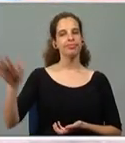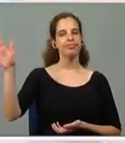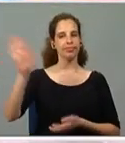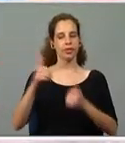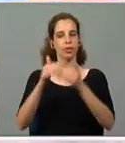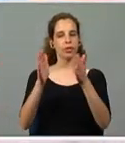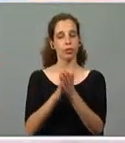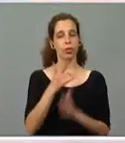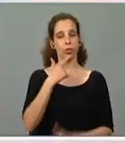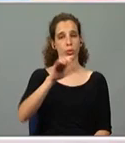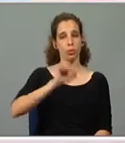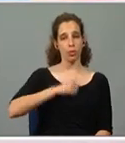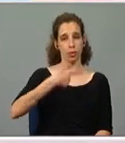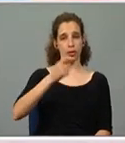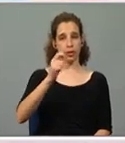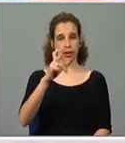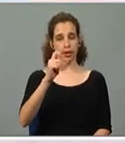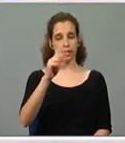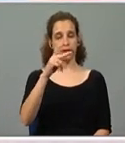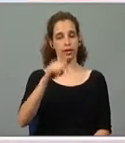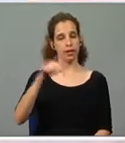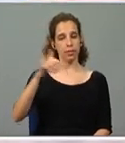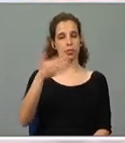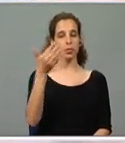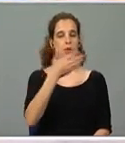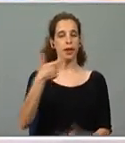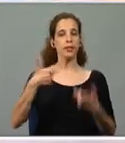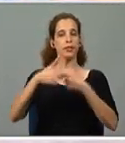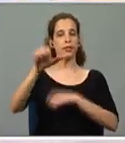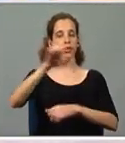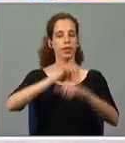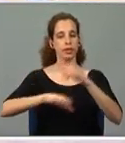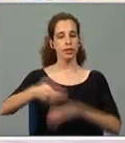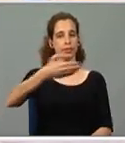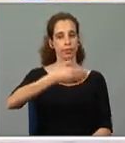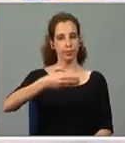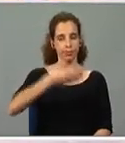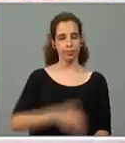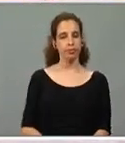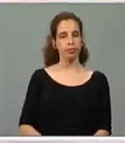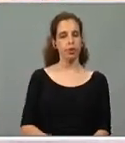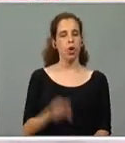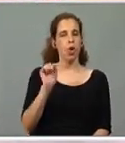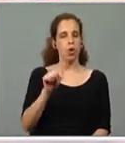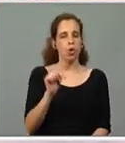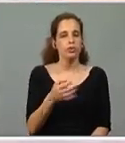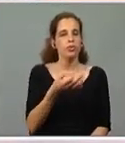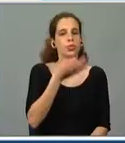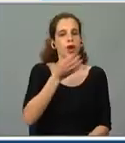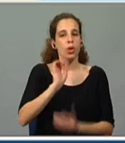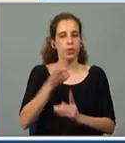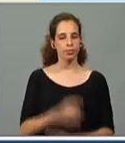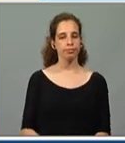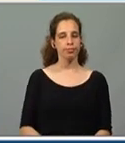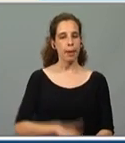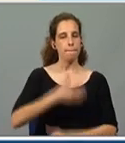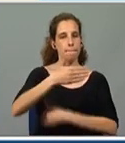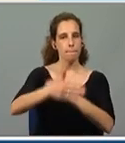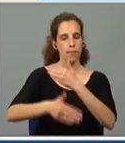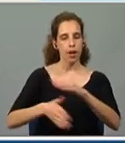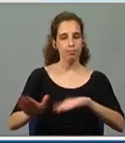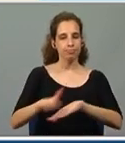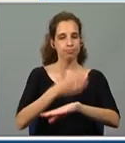Olá a todos, o meu nome é Teresa Sousa e aqui estamos nós para mais uma aula de Físico-Química de 7º ano. E hoje vamos falar sobre